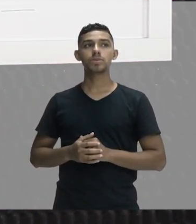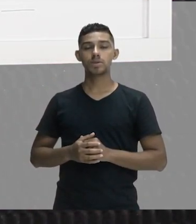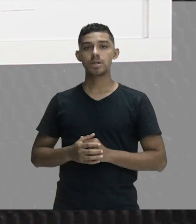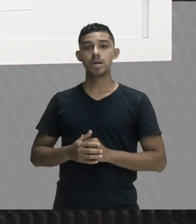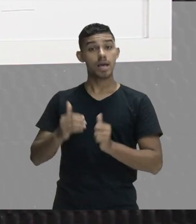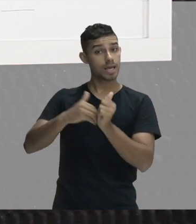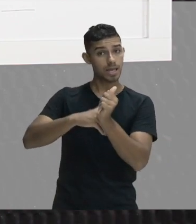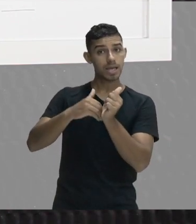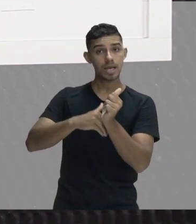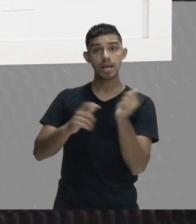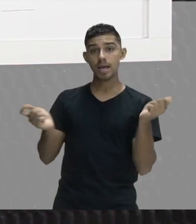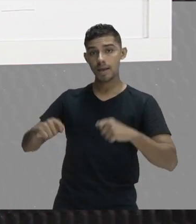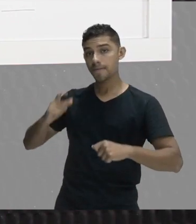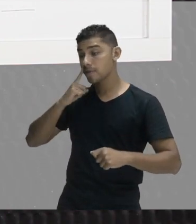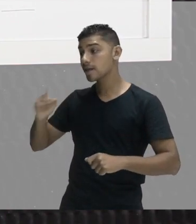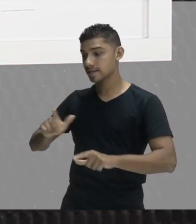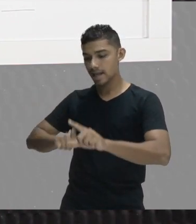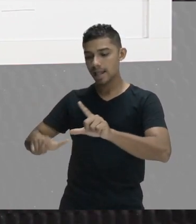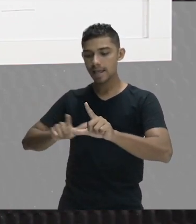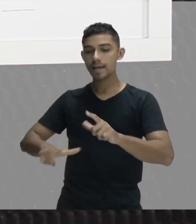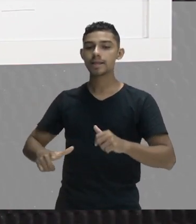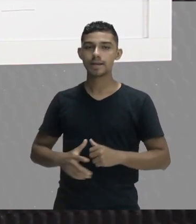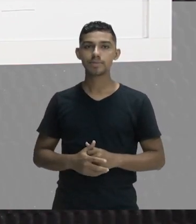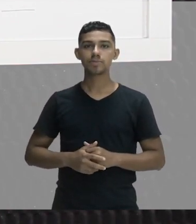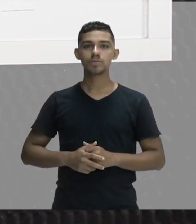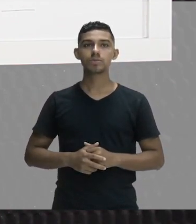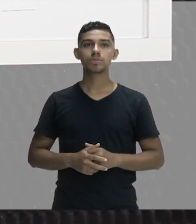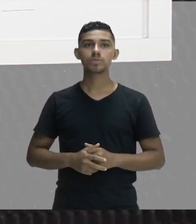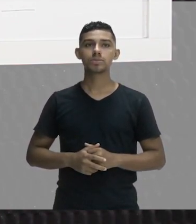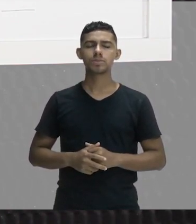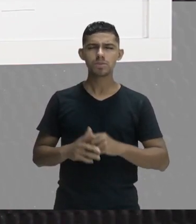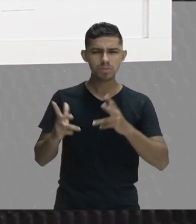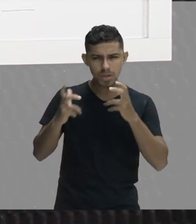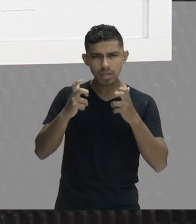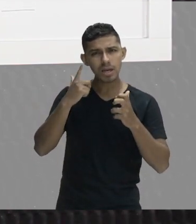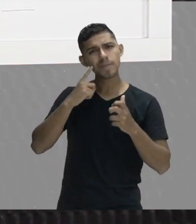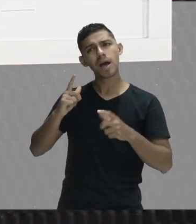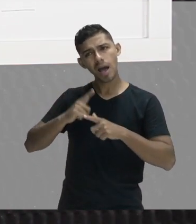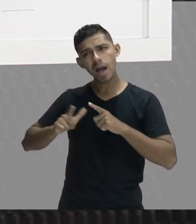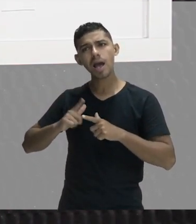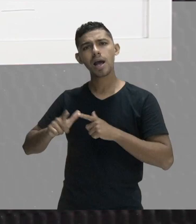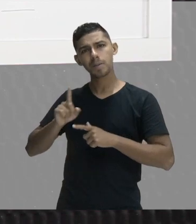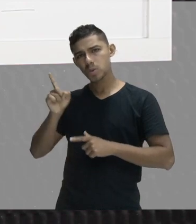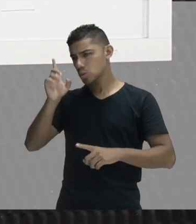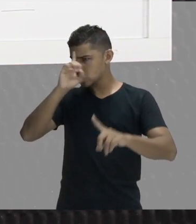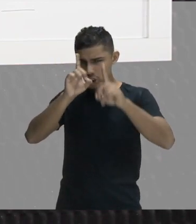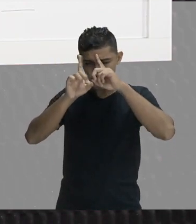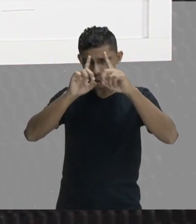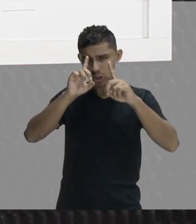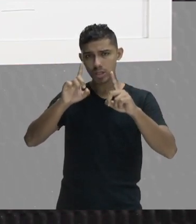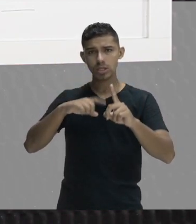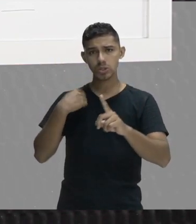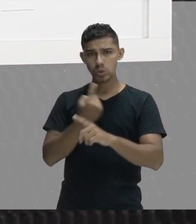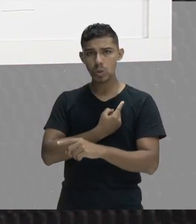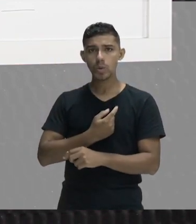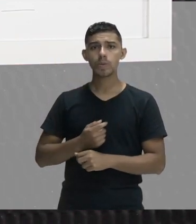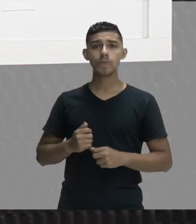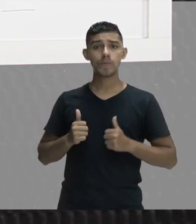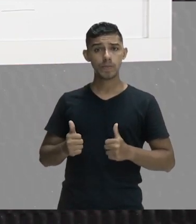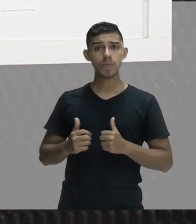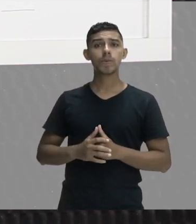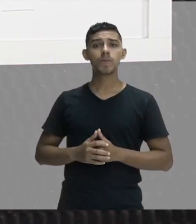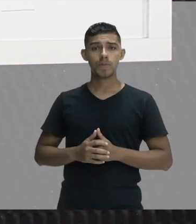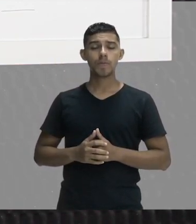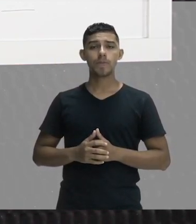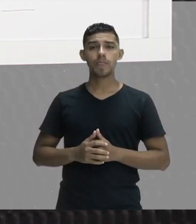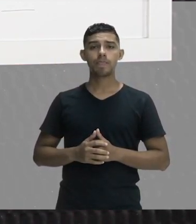senhas com essas letras, certo? Então, perceba que são problemas do dia a dia da gente, tá? Problema do